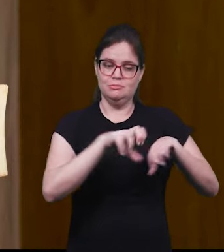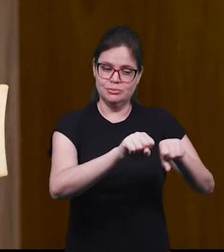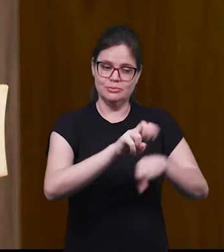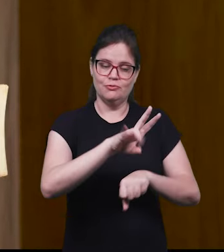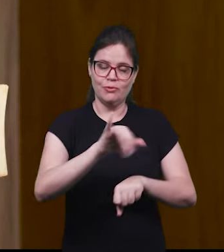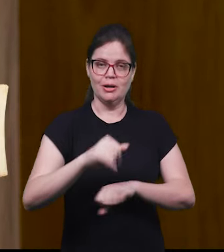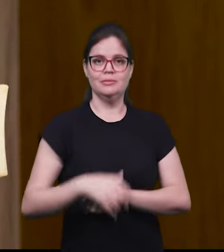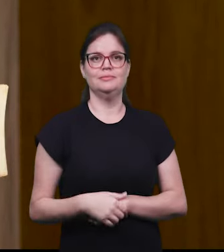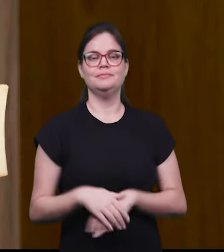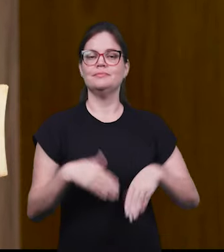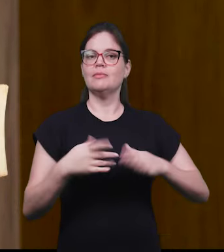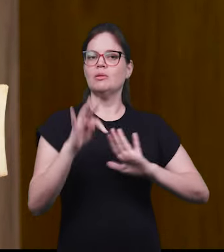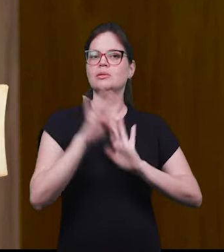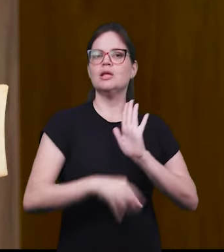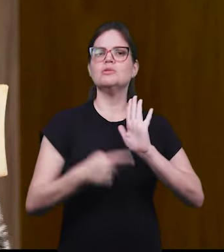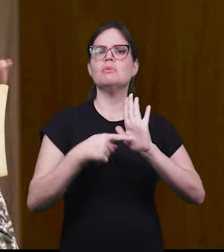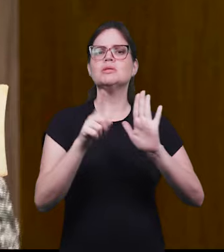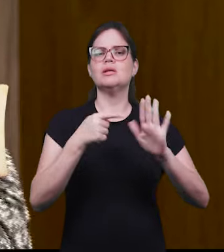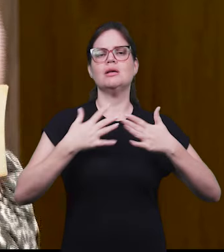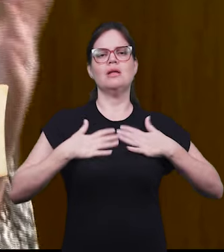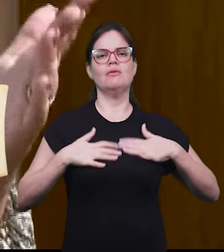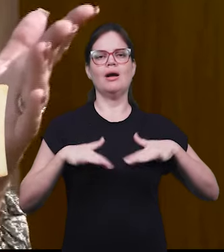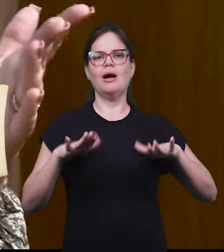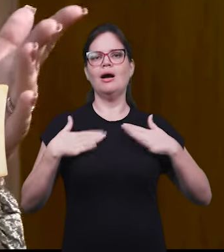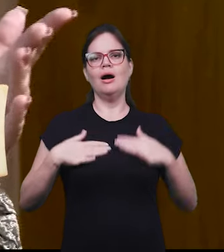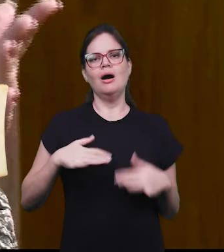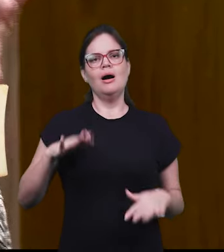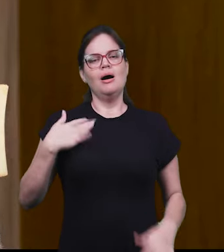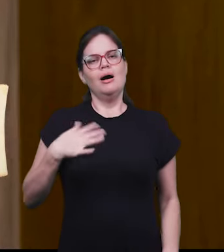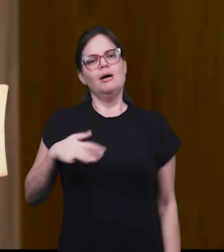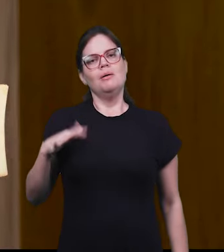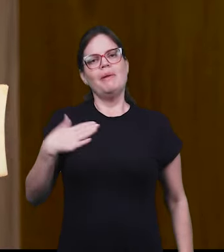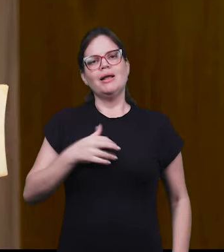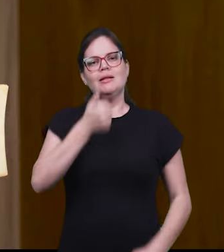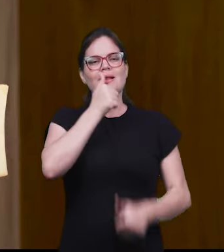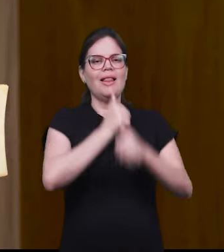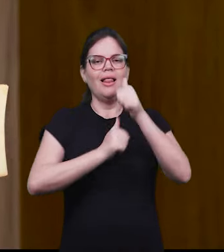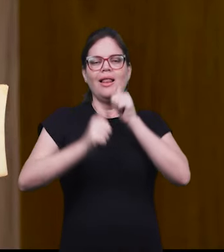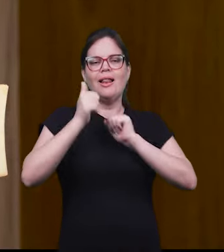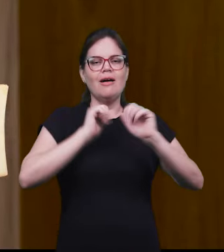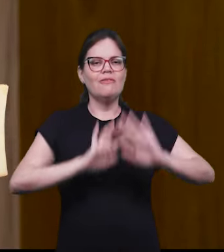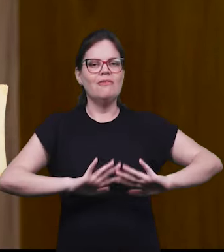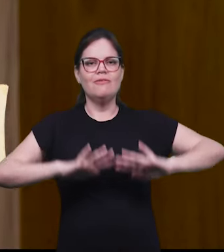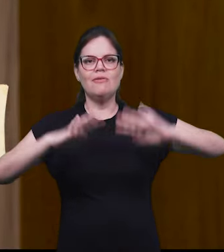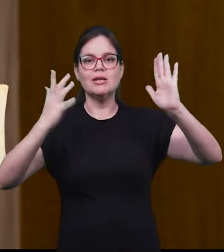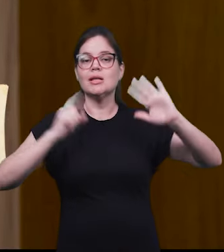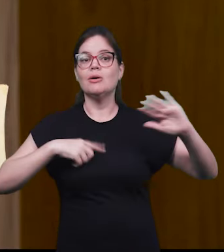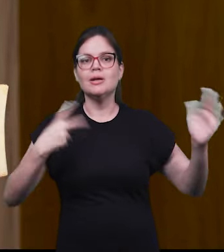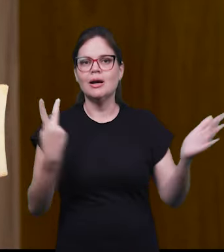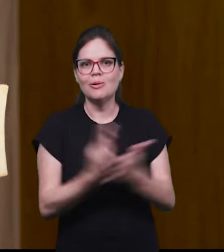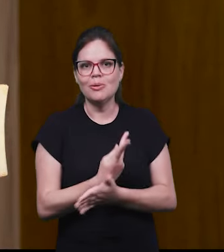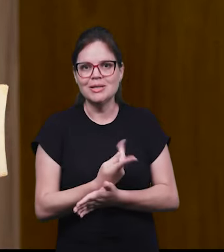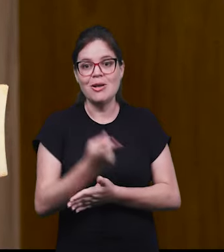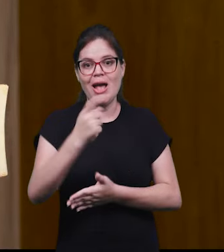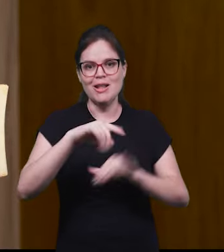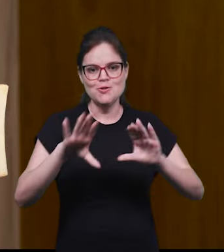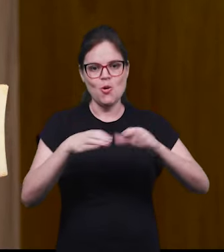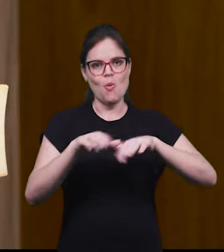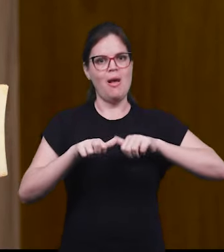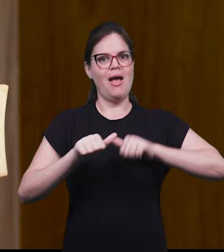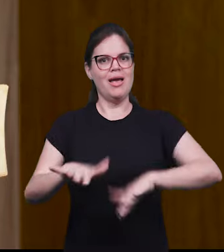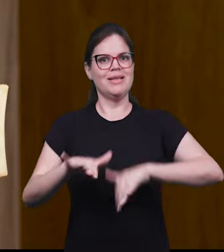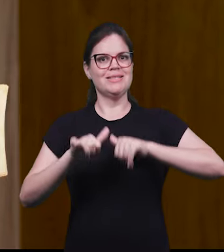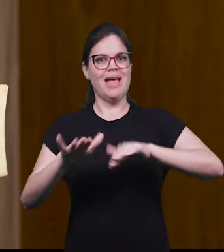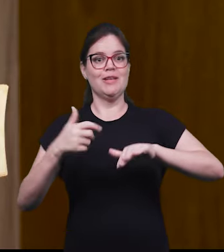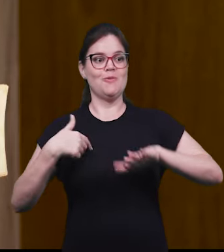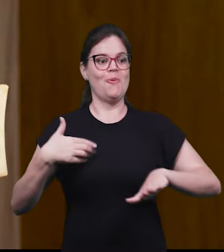o quê? Eles estavam como? Descansados, celebrando. E a história que é narrada também, a gente